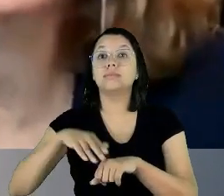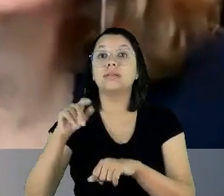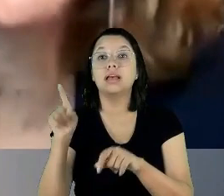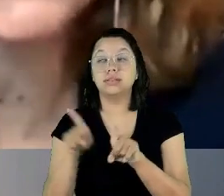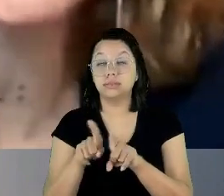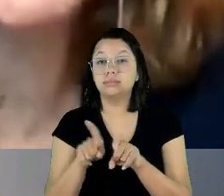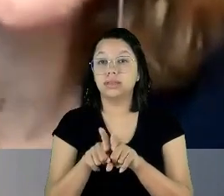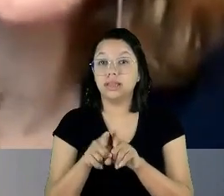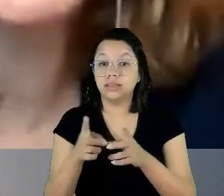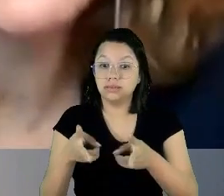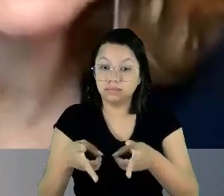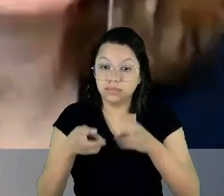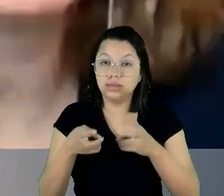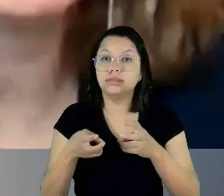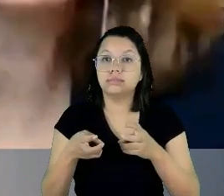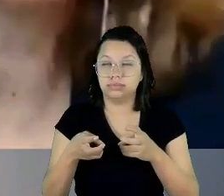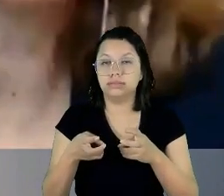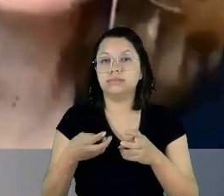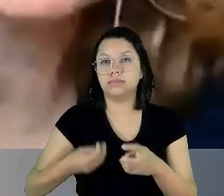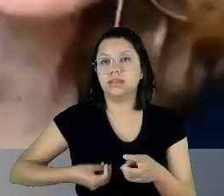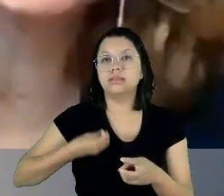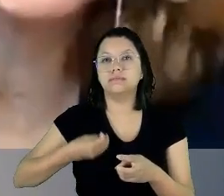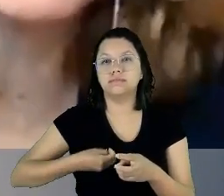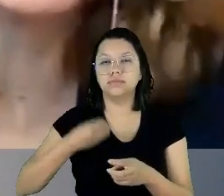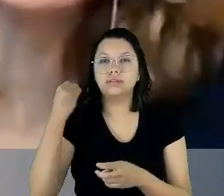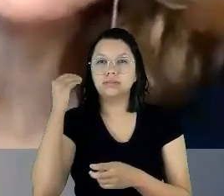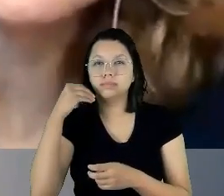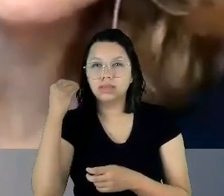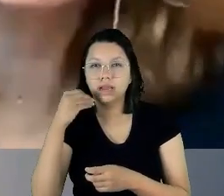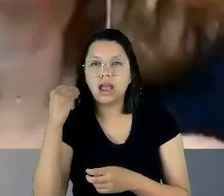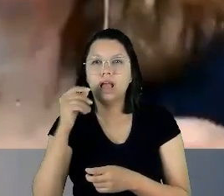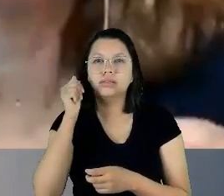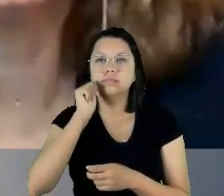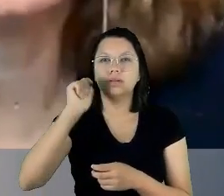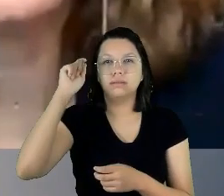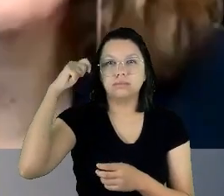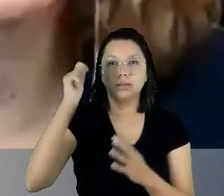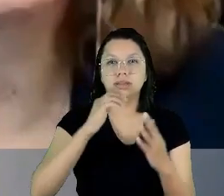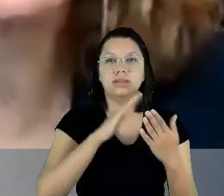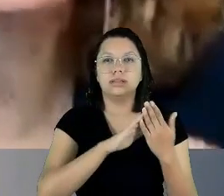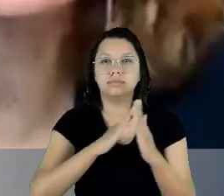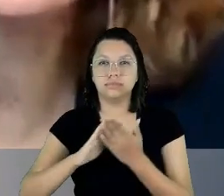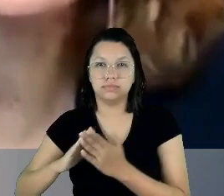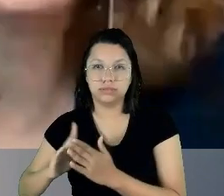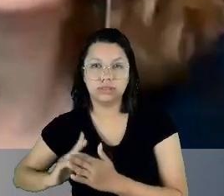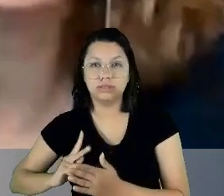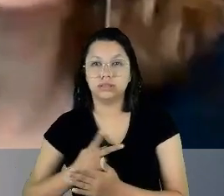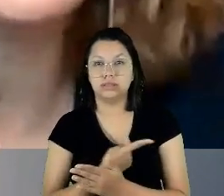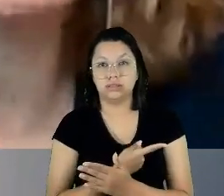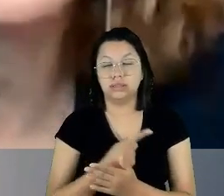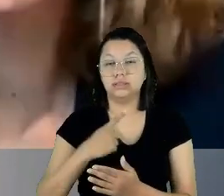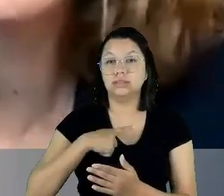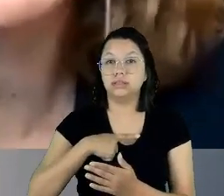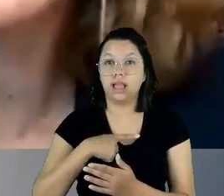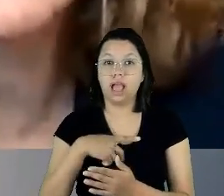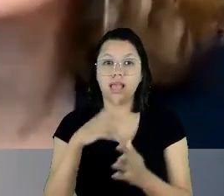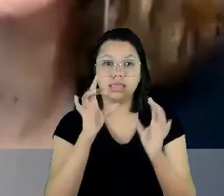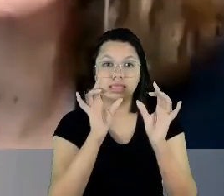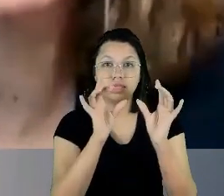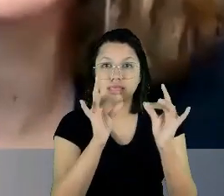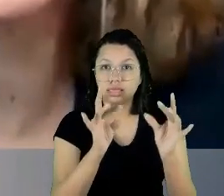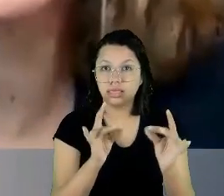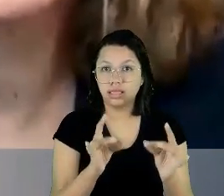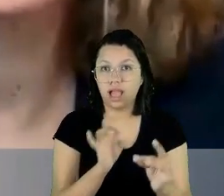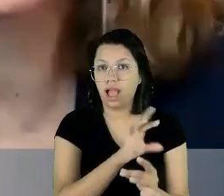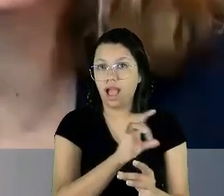sejam levadas em conta. As experiências vividas por mulheres negras, mulheres de periferia, mulheres trans, elas têm particularidades,